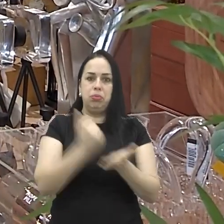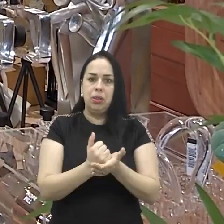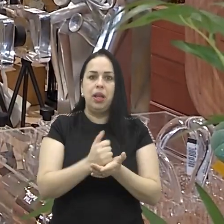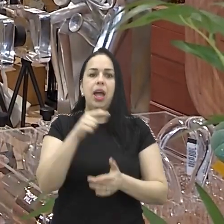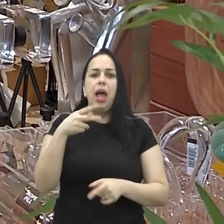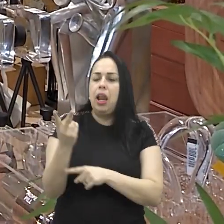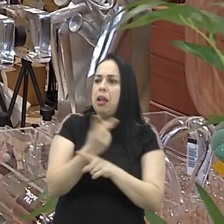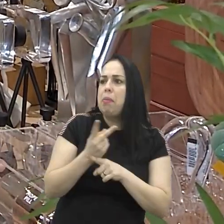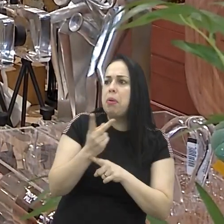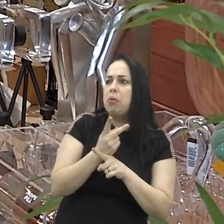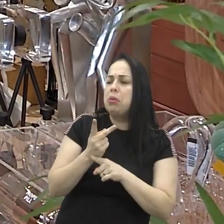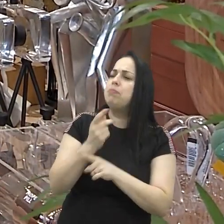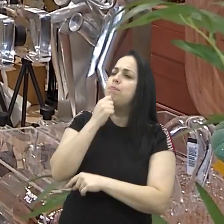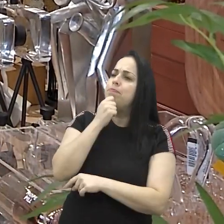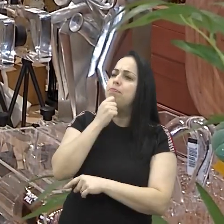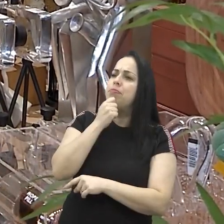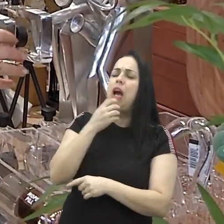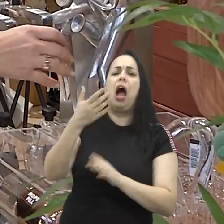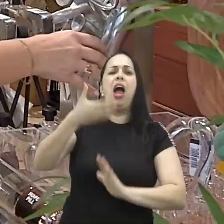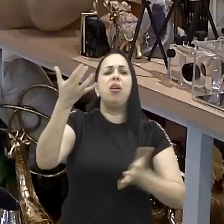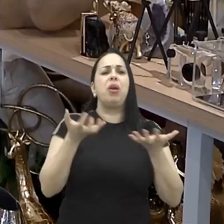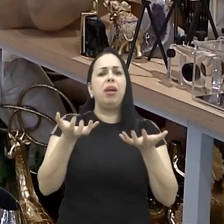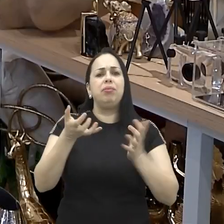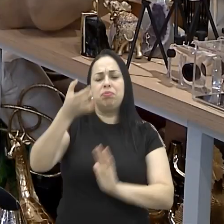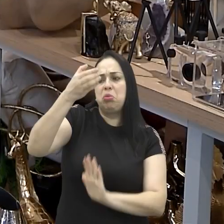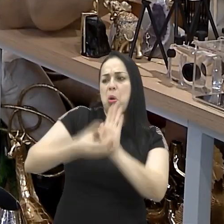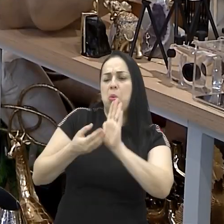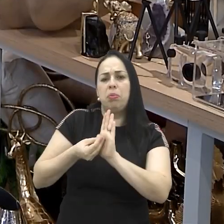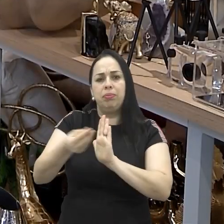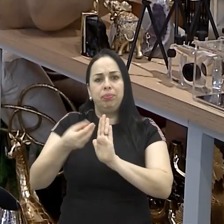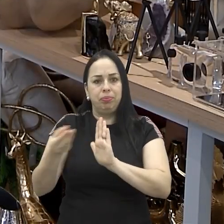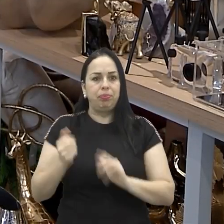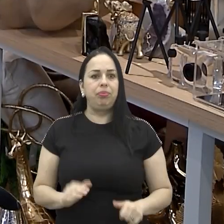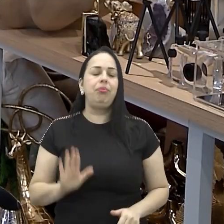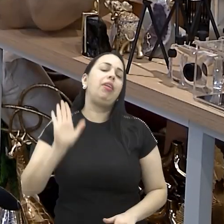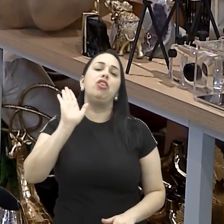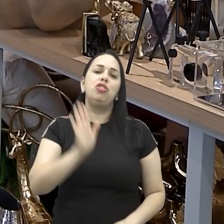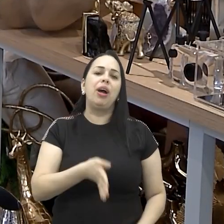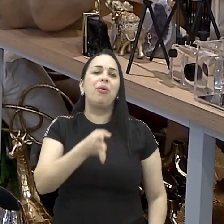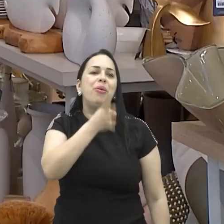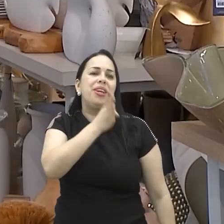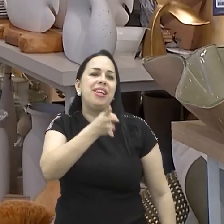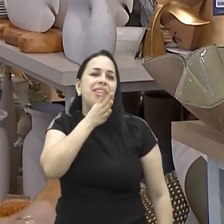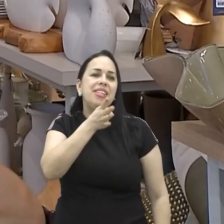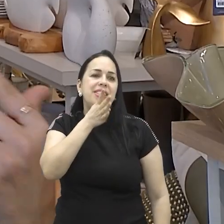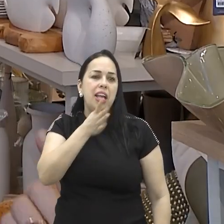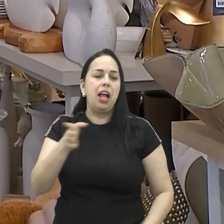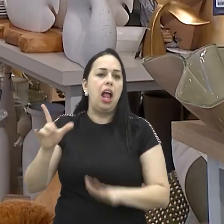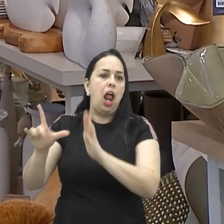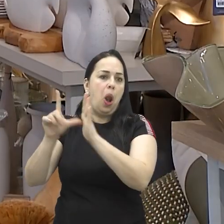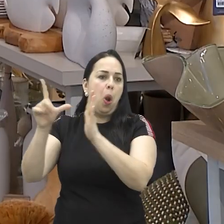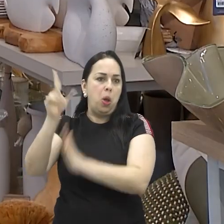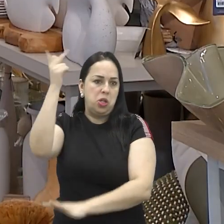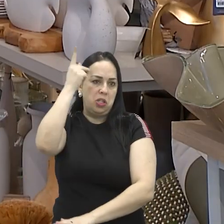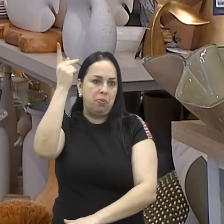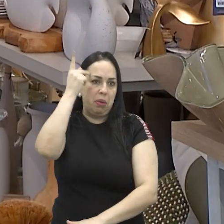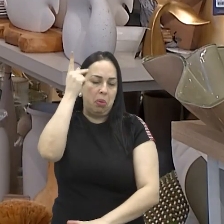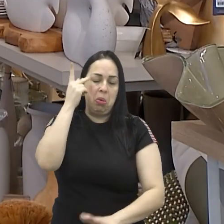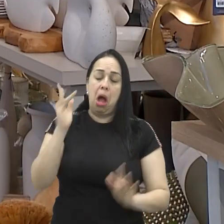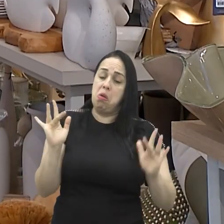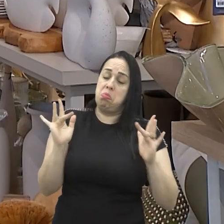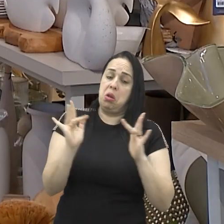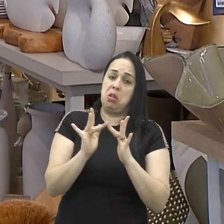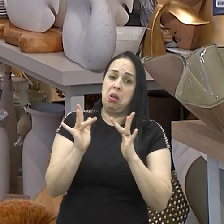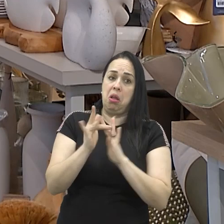um emprego fixo quando passou em frente à loja, ainda fechada, e resolveu se candidatar. Então, como eu conhecia a loja de São Paulo, eu entrei